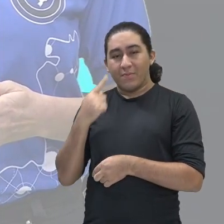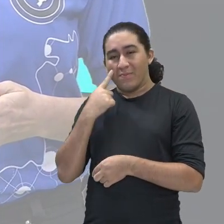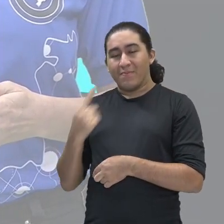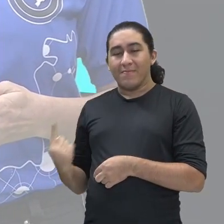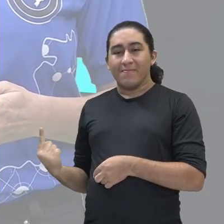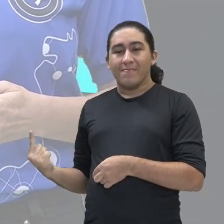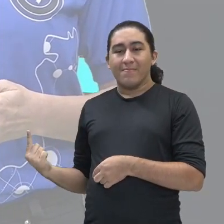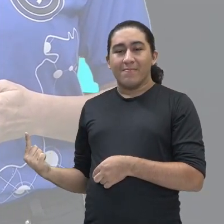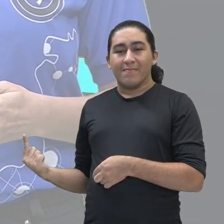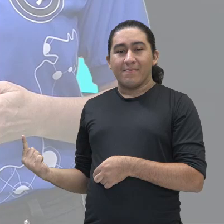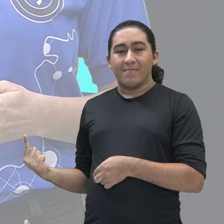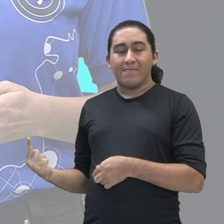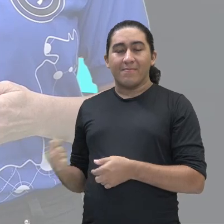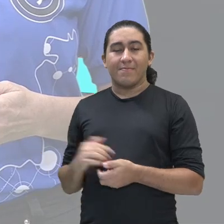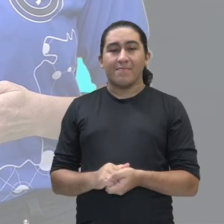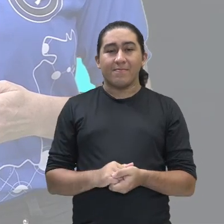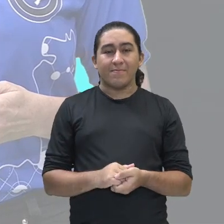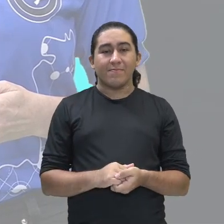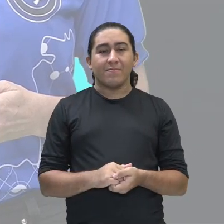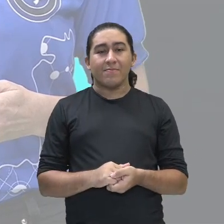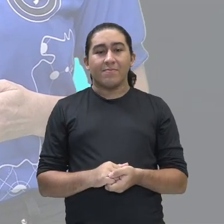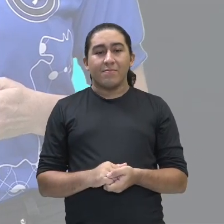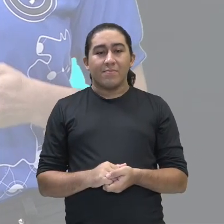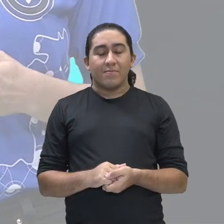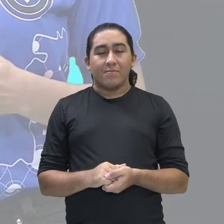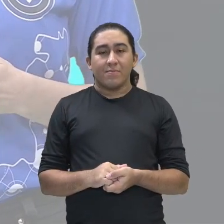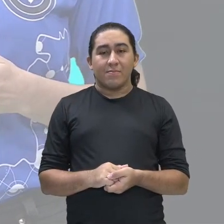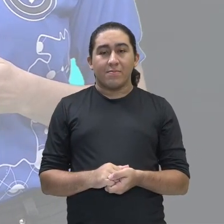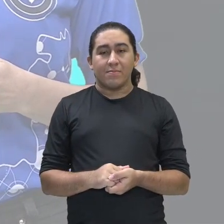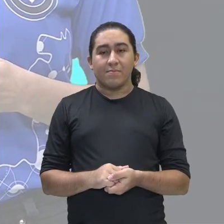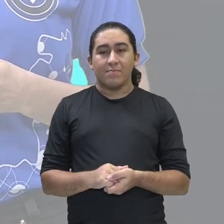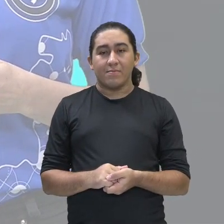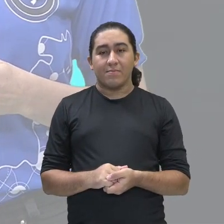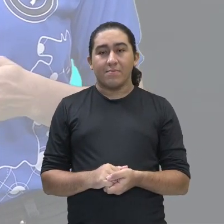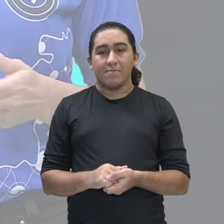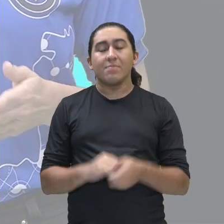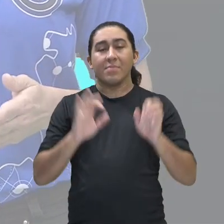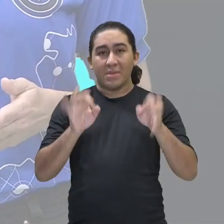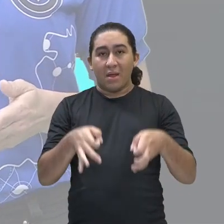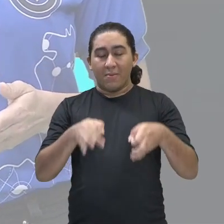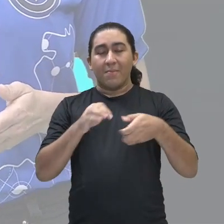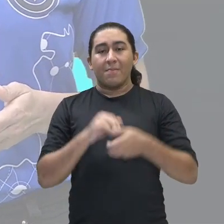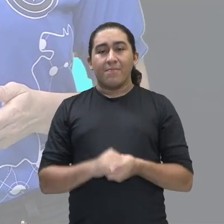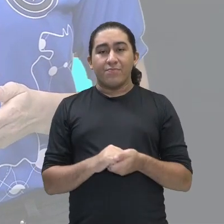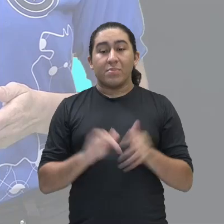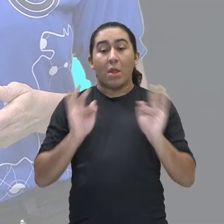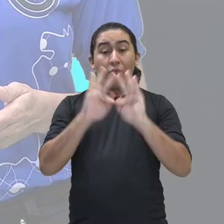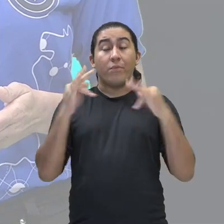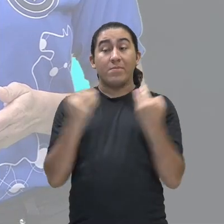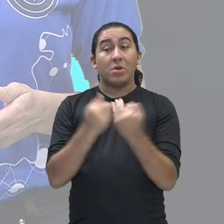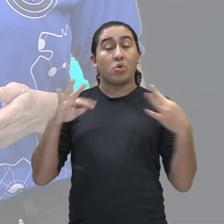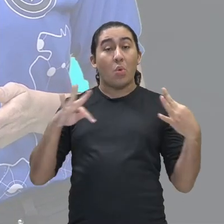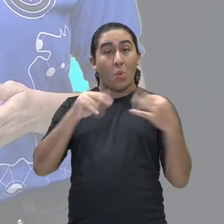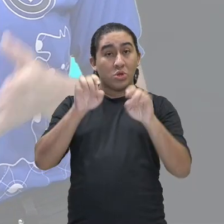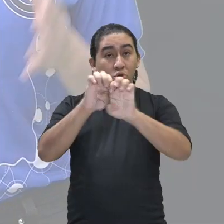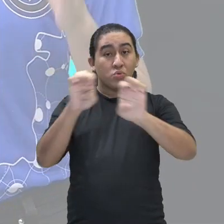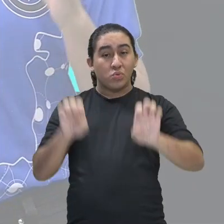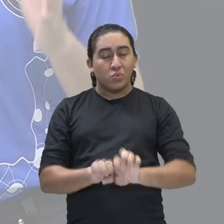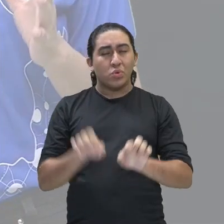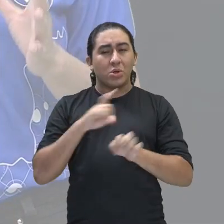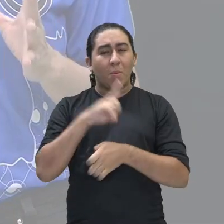o Archie, assim como os três filhinhos deles, né, do William e da Catherine, certo? Então, aqui vocês têm